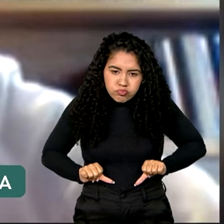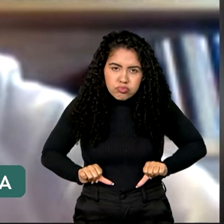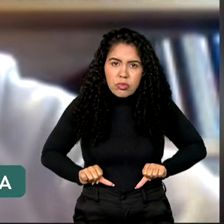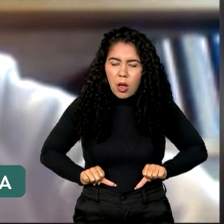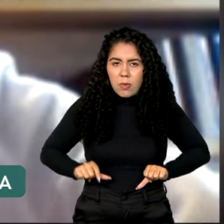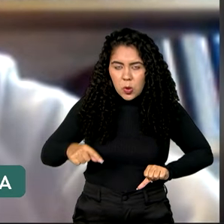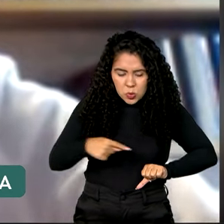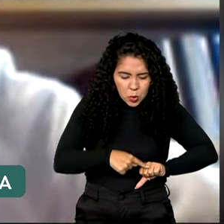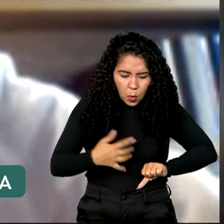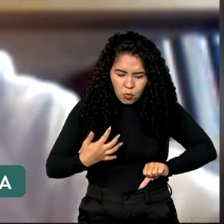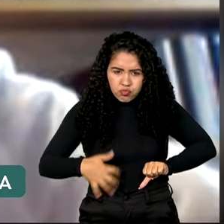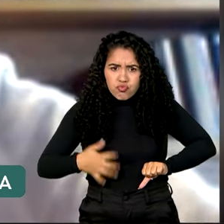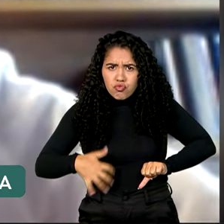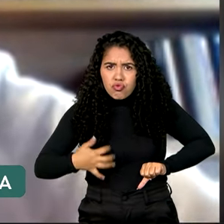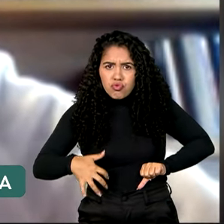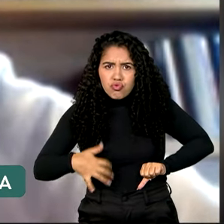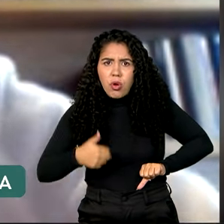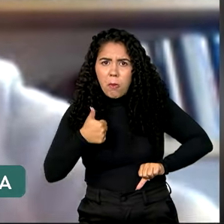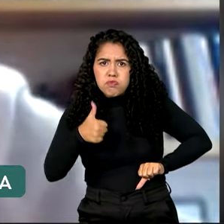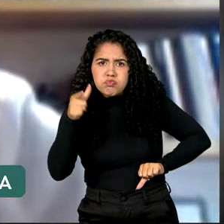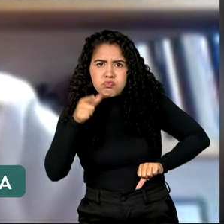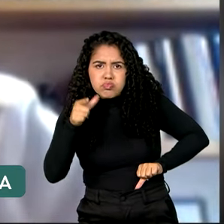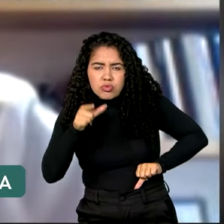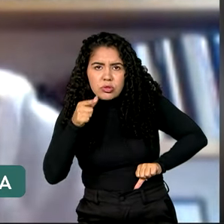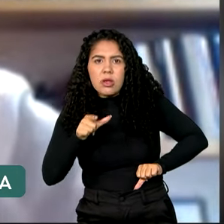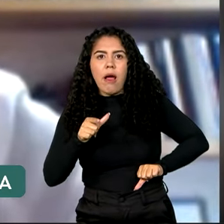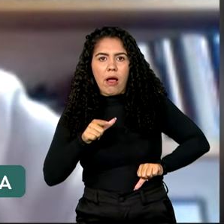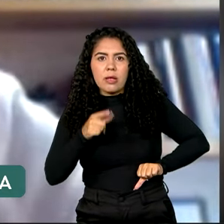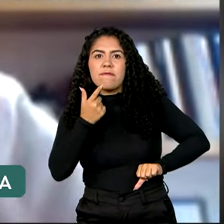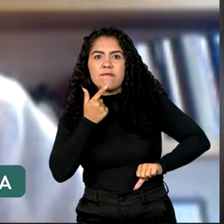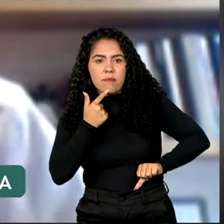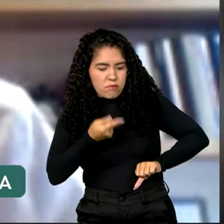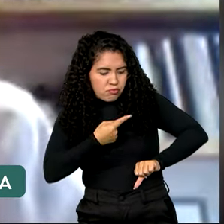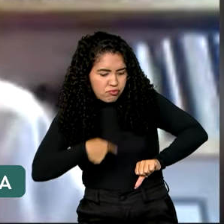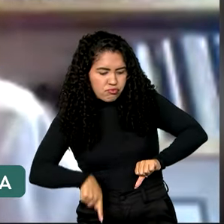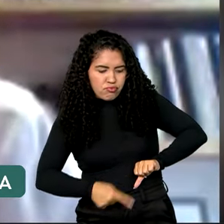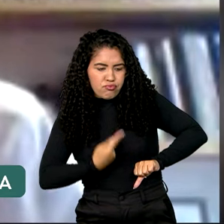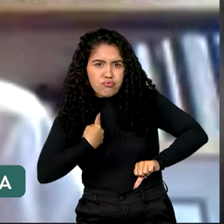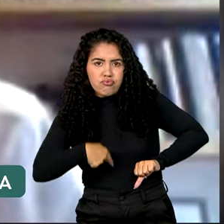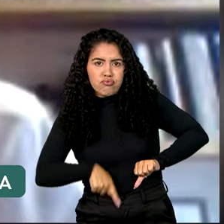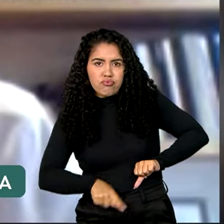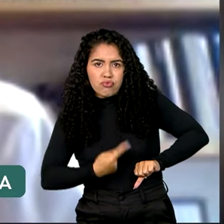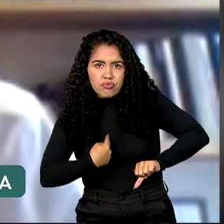medida é 100 ml por minuto, é quanto eles filtram do sangue. E